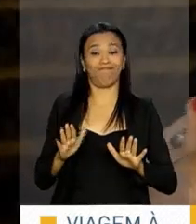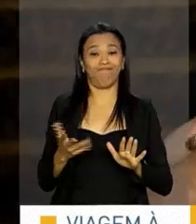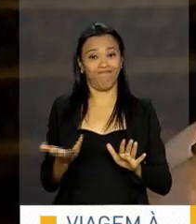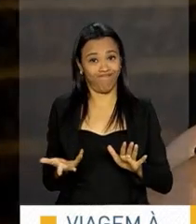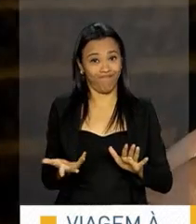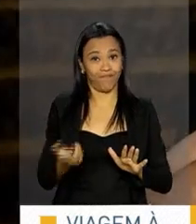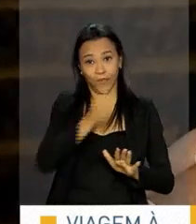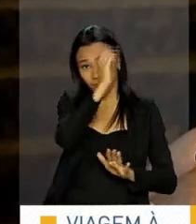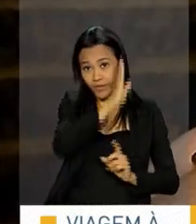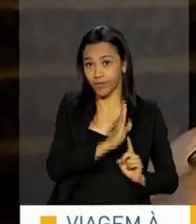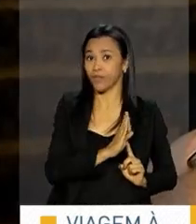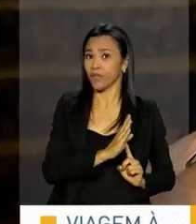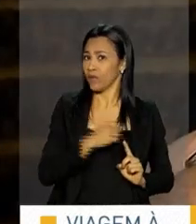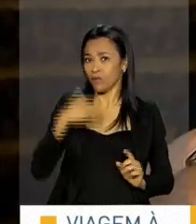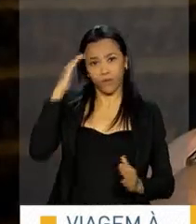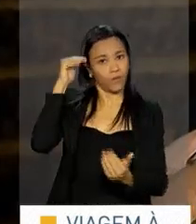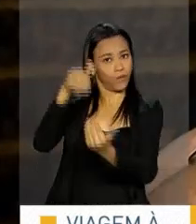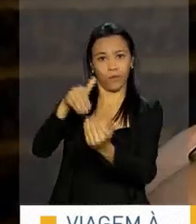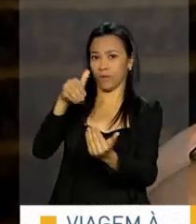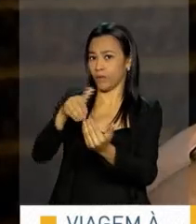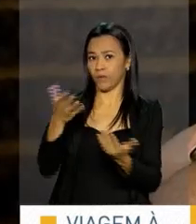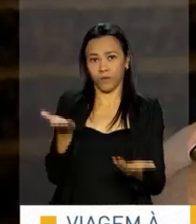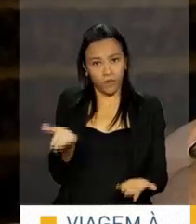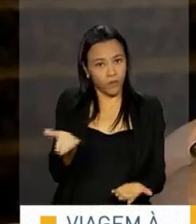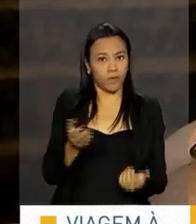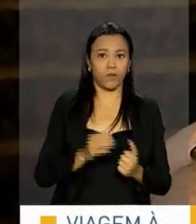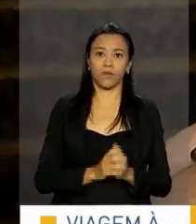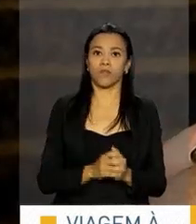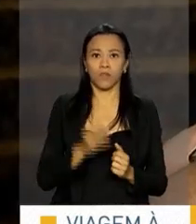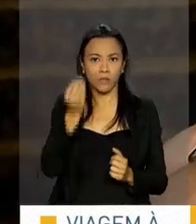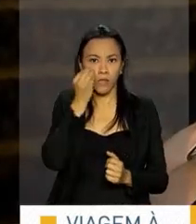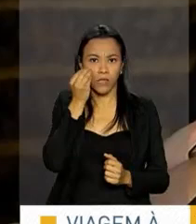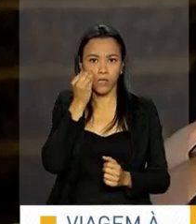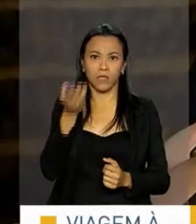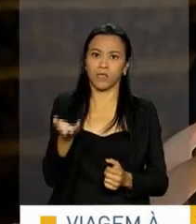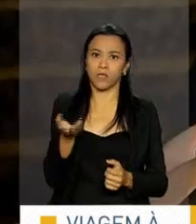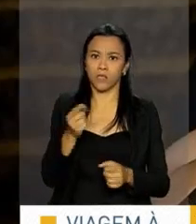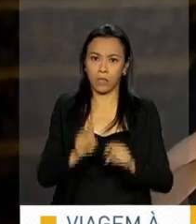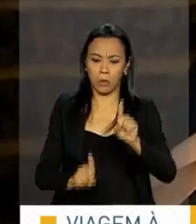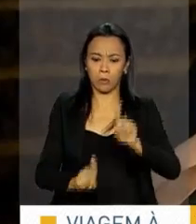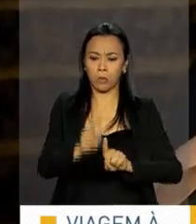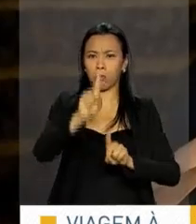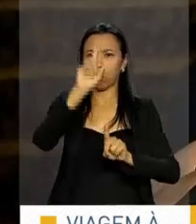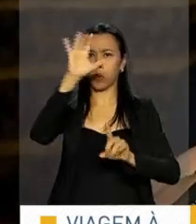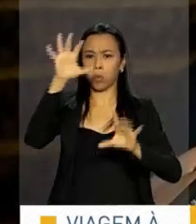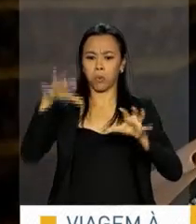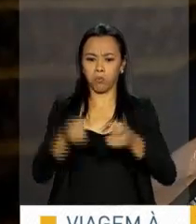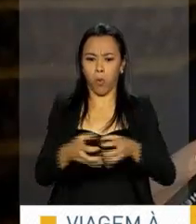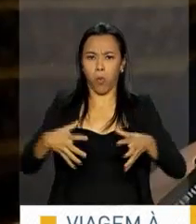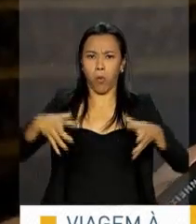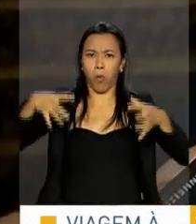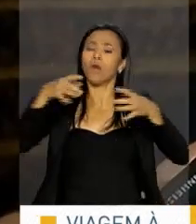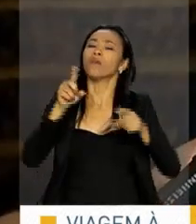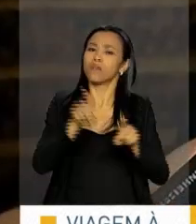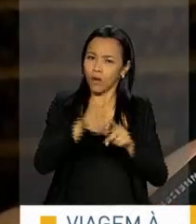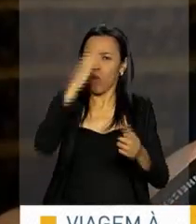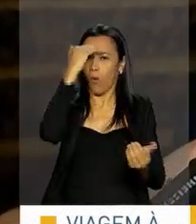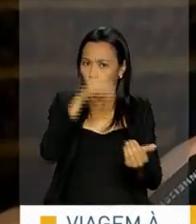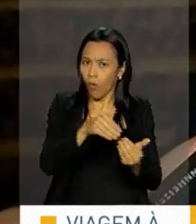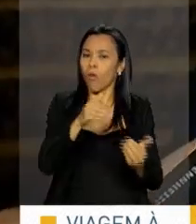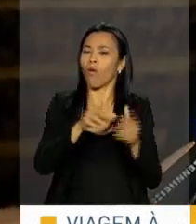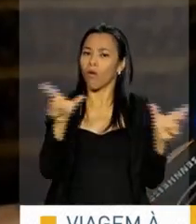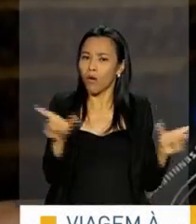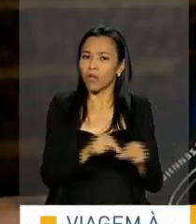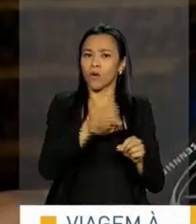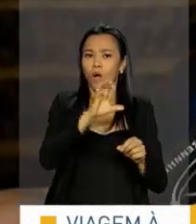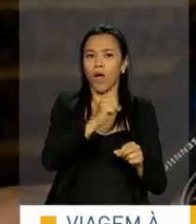O Brasil condena, o Brasil apoia as resoluções da ONU aplicando sanções à Coreia do Norte em